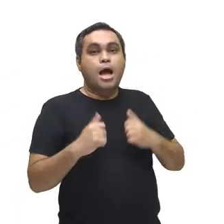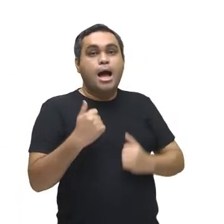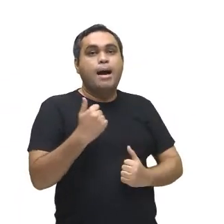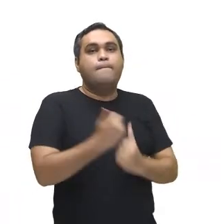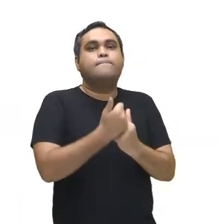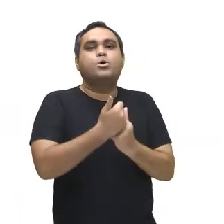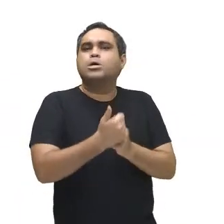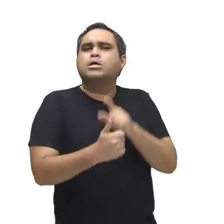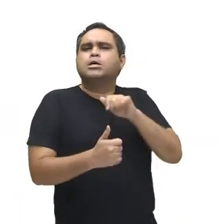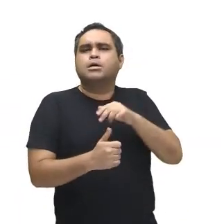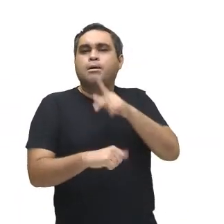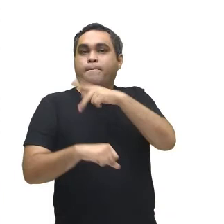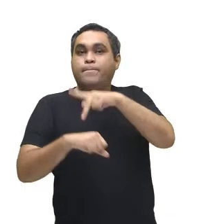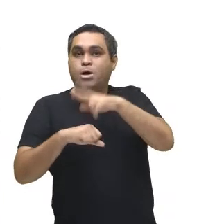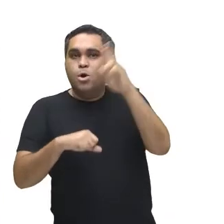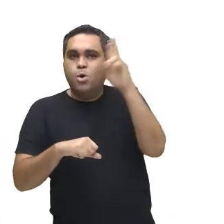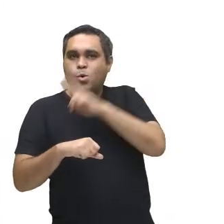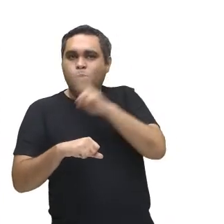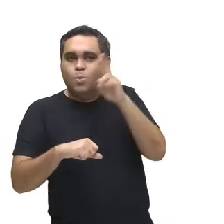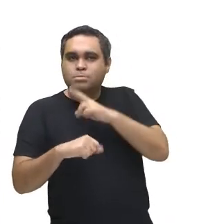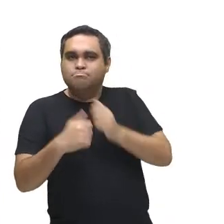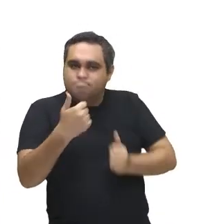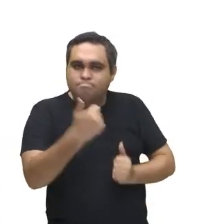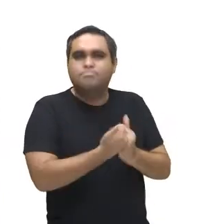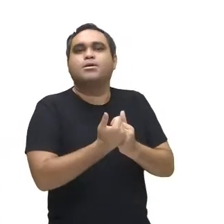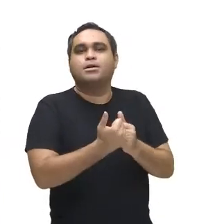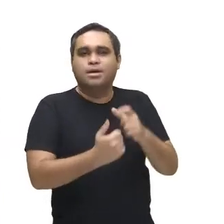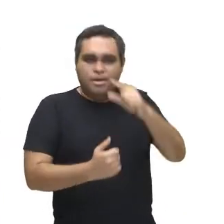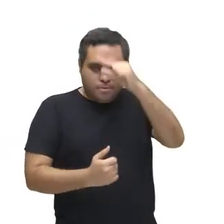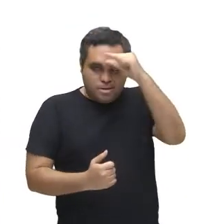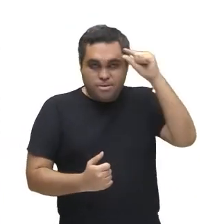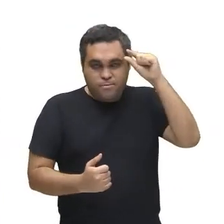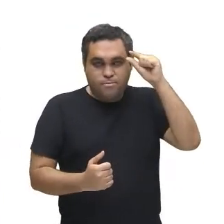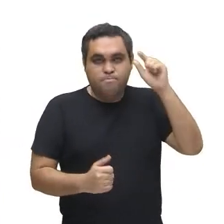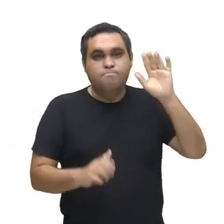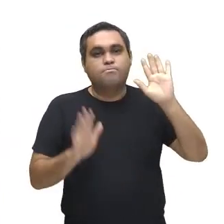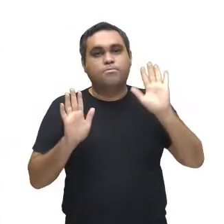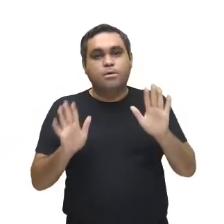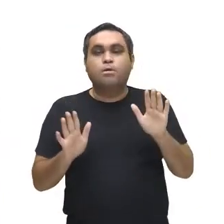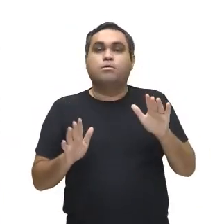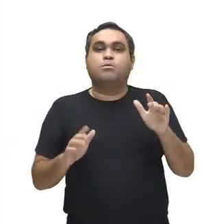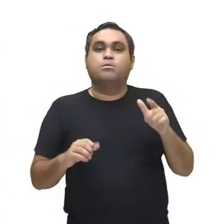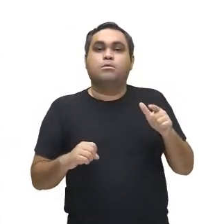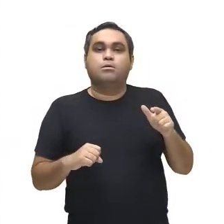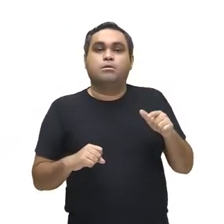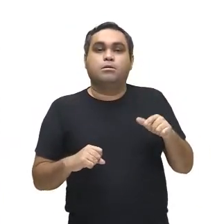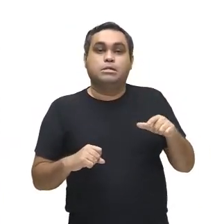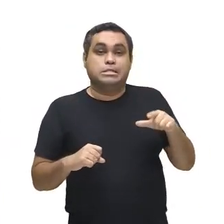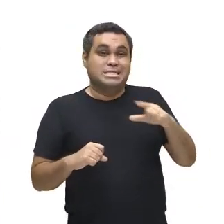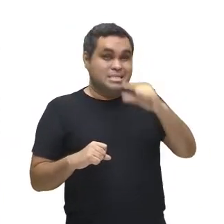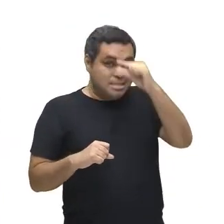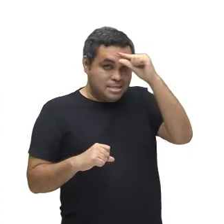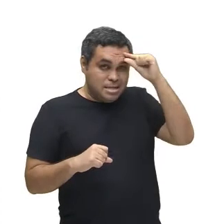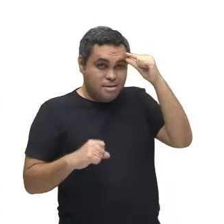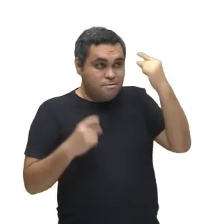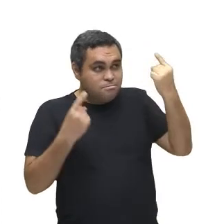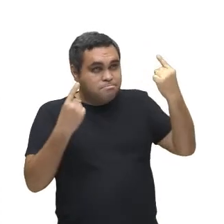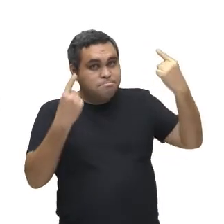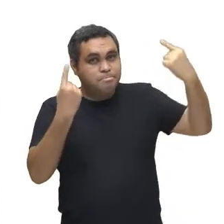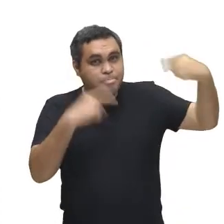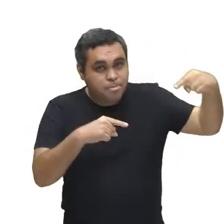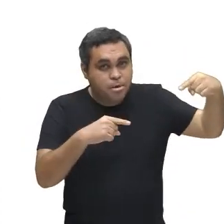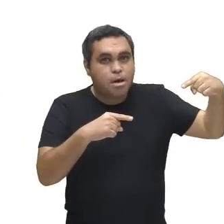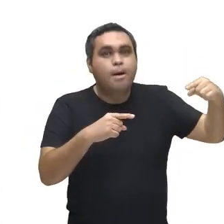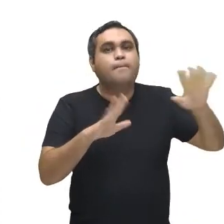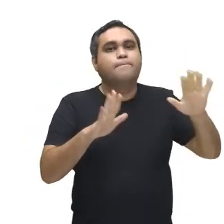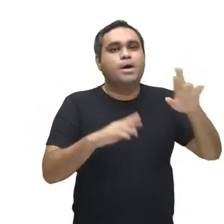Rússia. A partir do momento em que a Sérvia entra em guerra com o Império Austro-Húngaro, a Rússia, que era